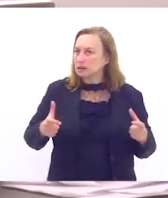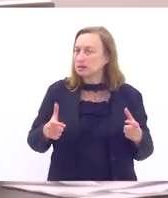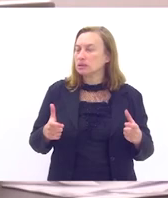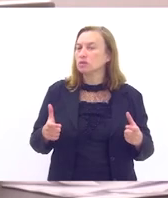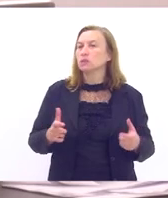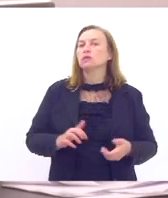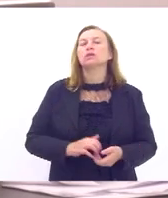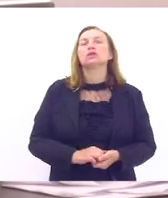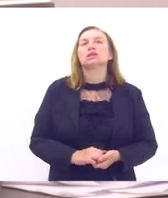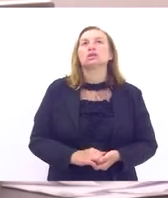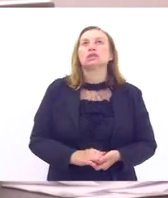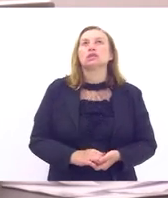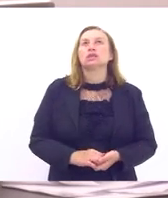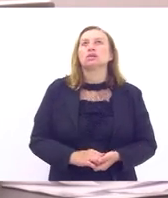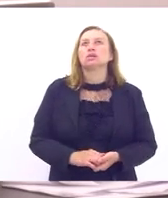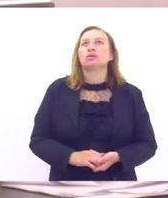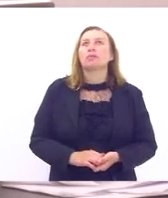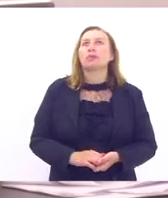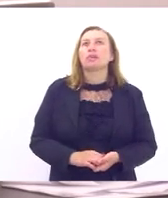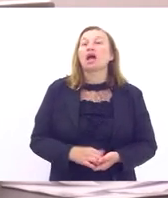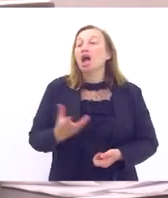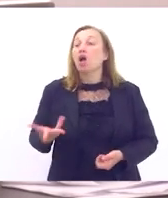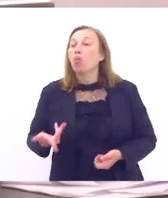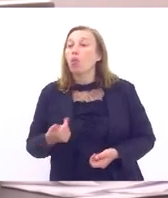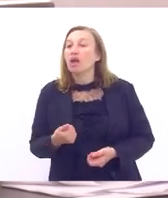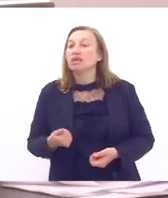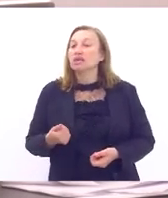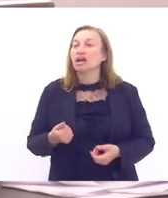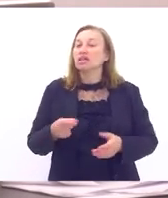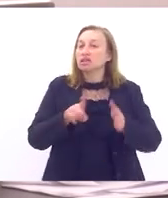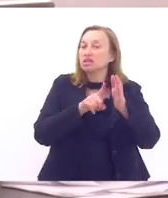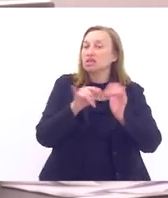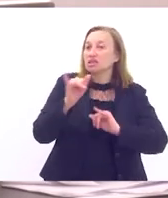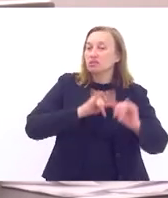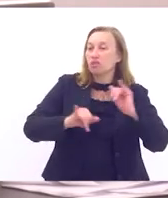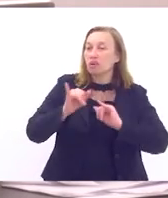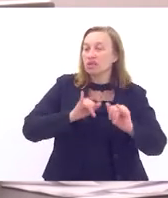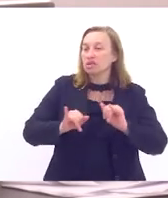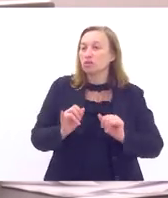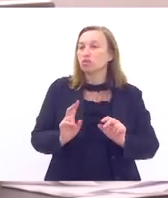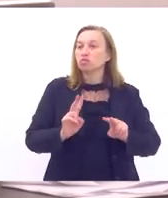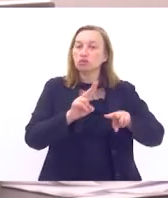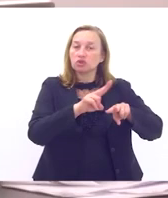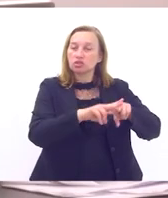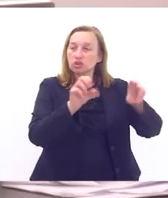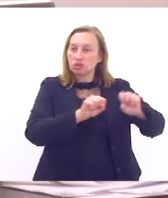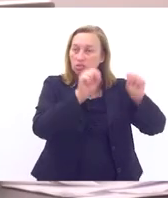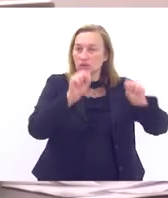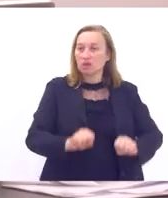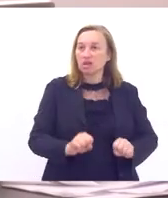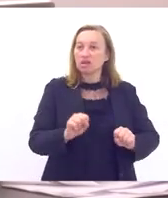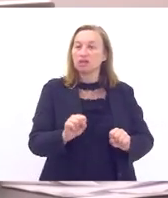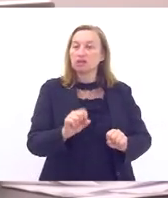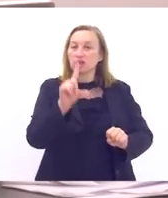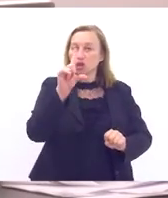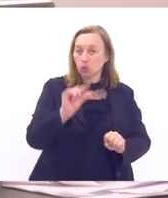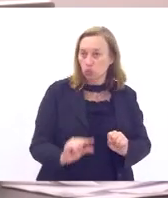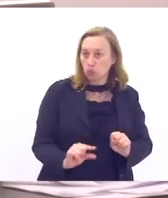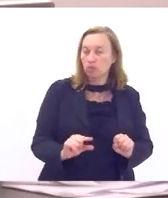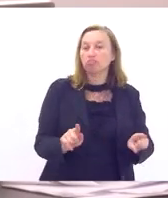né? E a qualidade dos diagnósticos no sistema prisional tem caído também